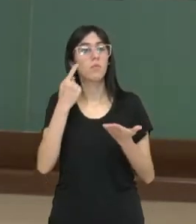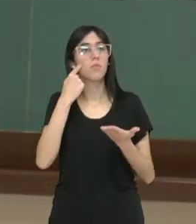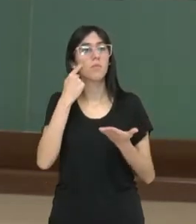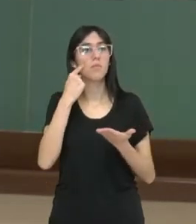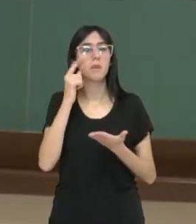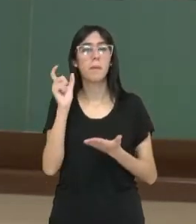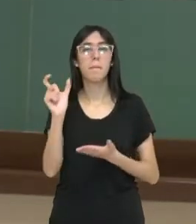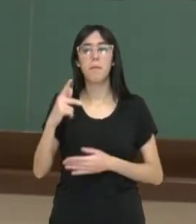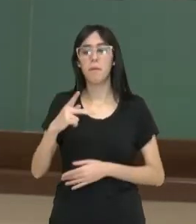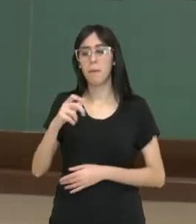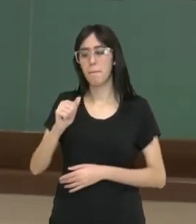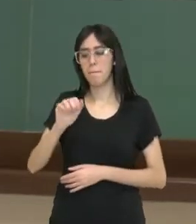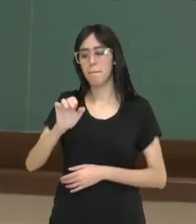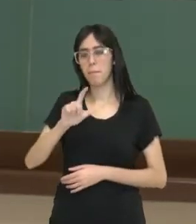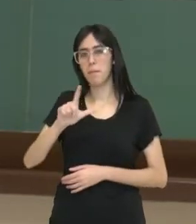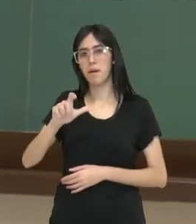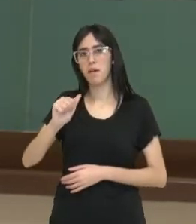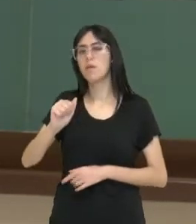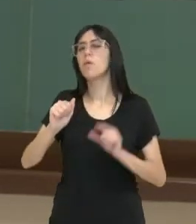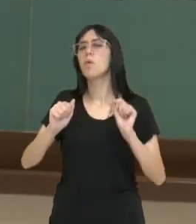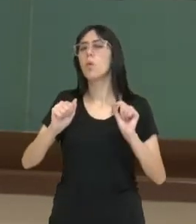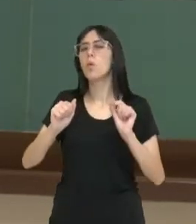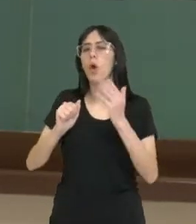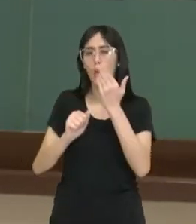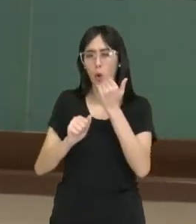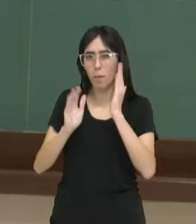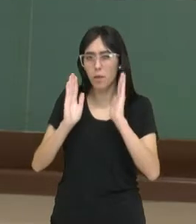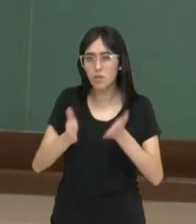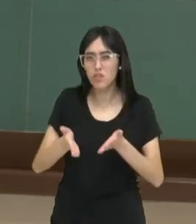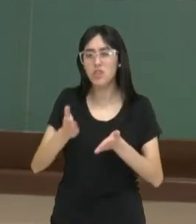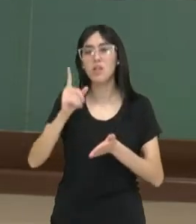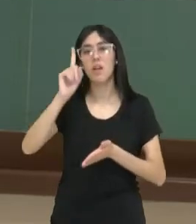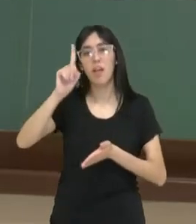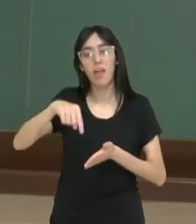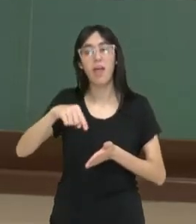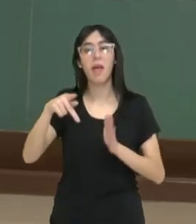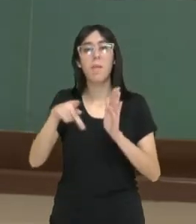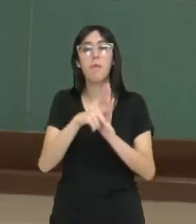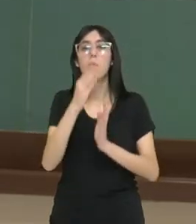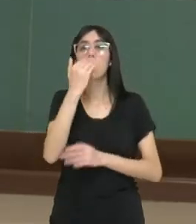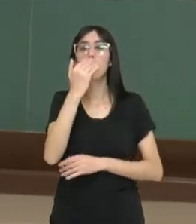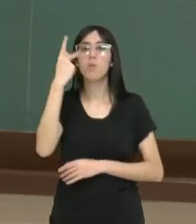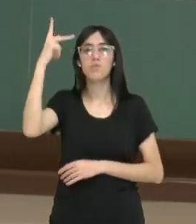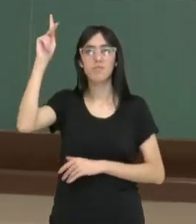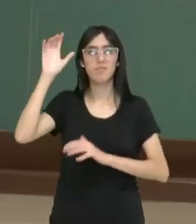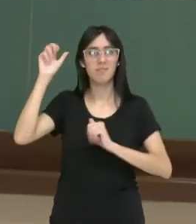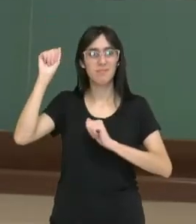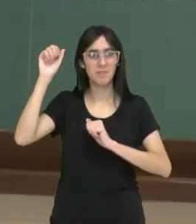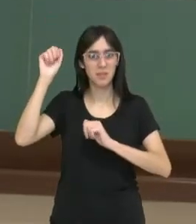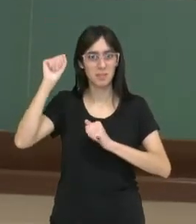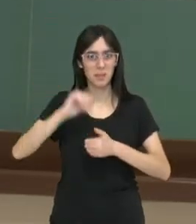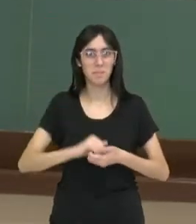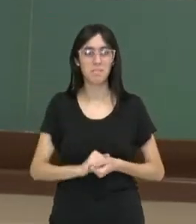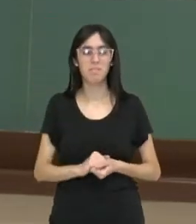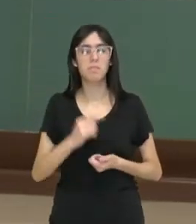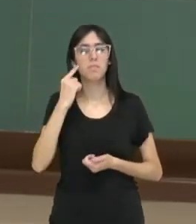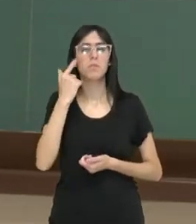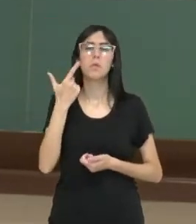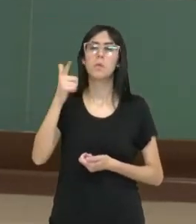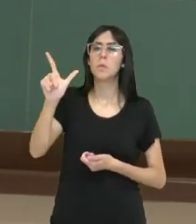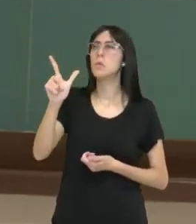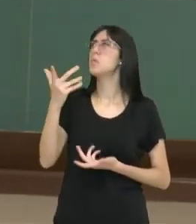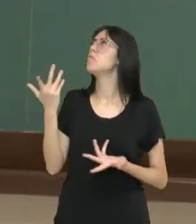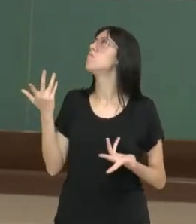é paella? Já comeram? É culinária da Espanha. Vamos pensar em outro